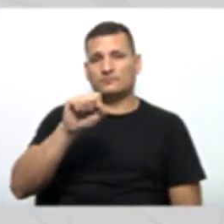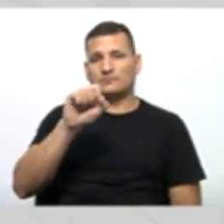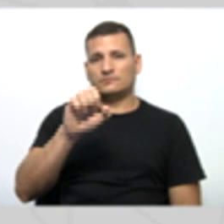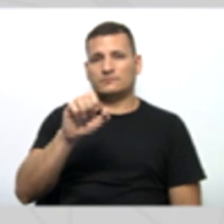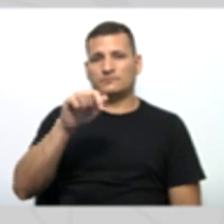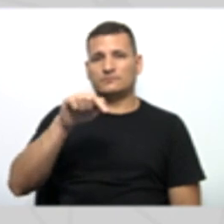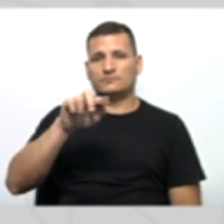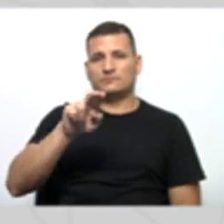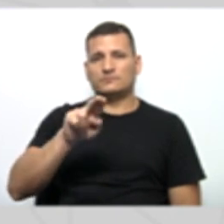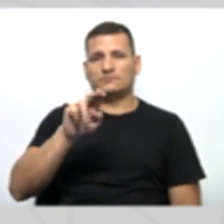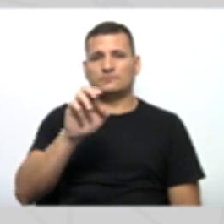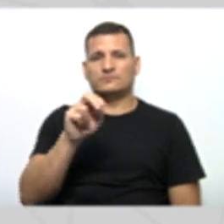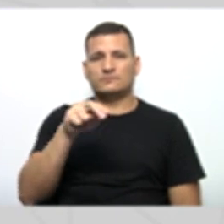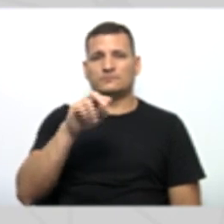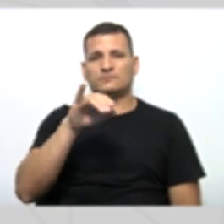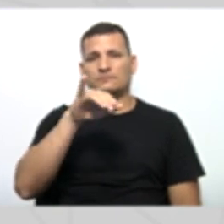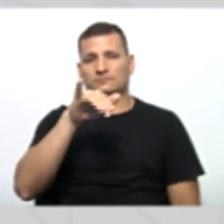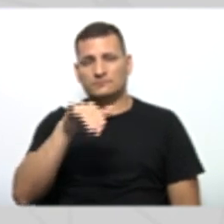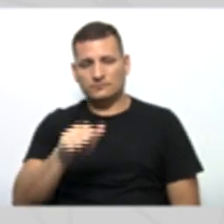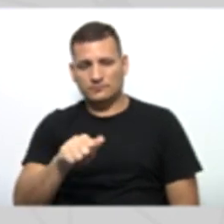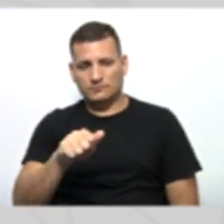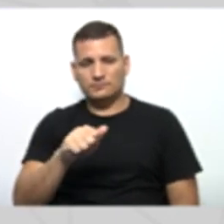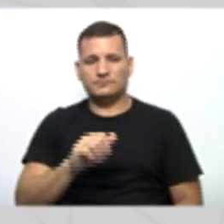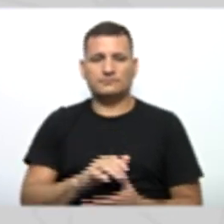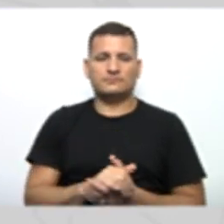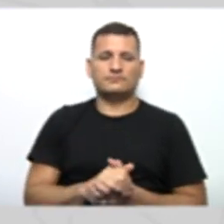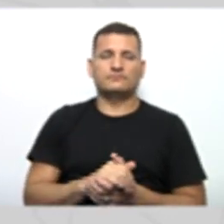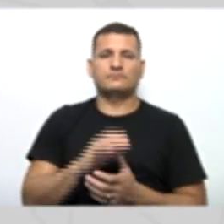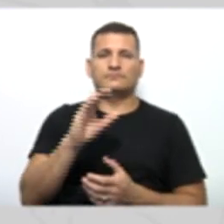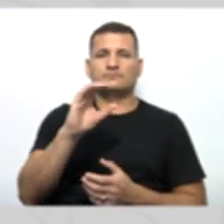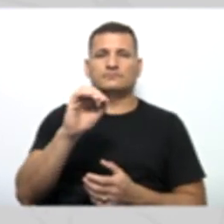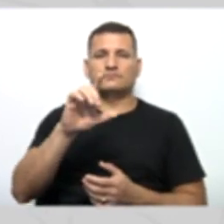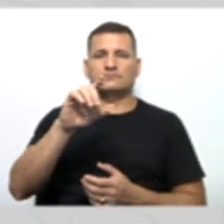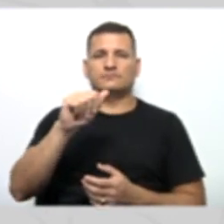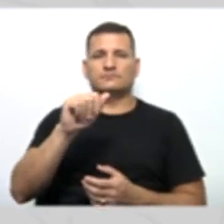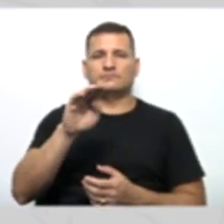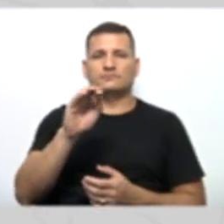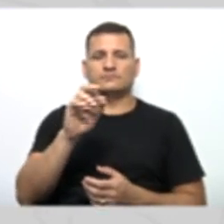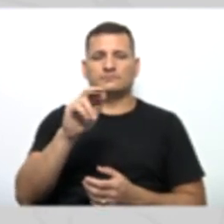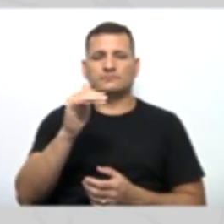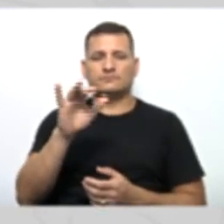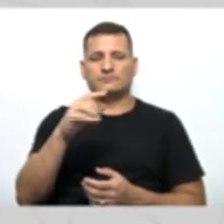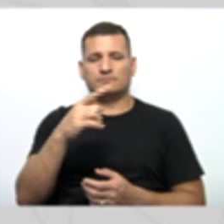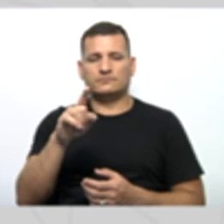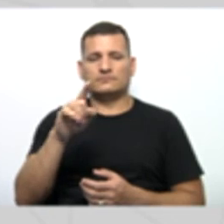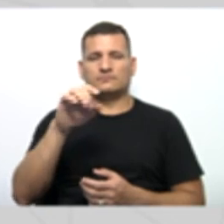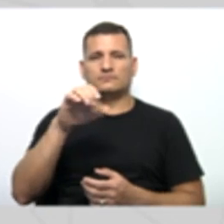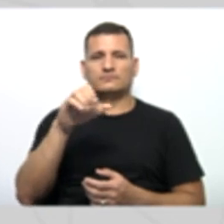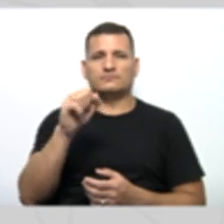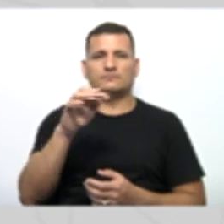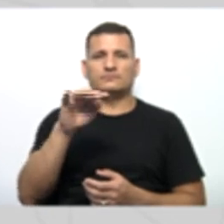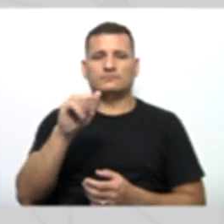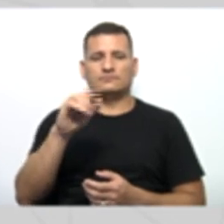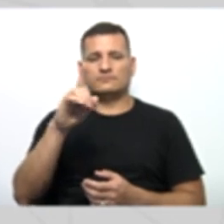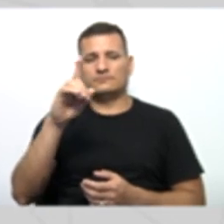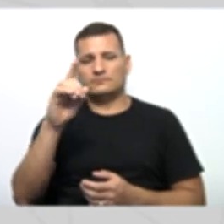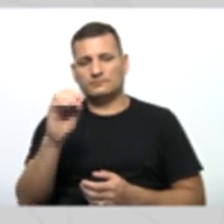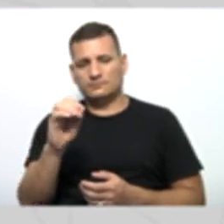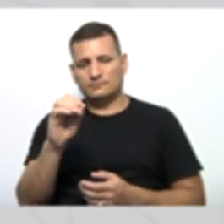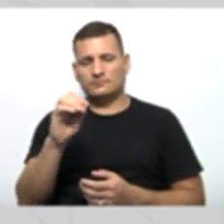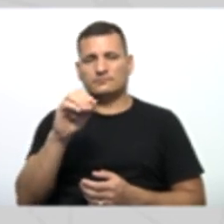vocês hoje. O diagrama de colaboração, o diagrama de estado, o diagrama